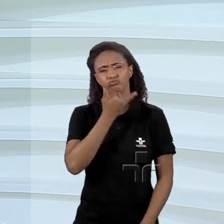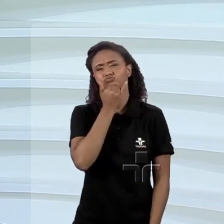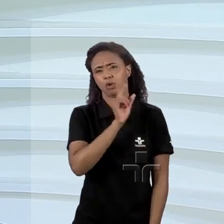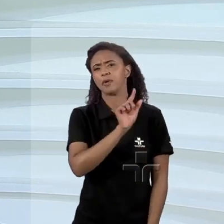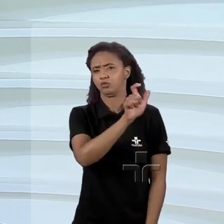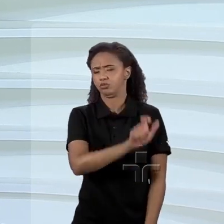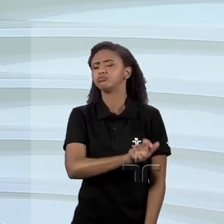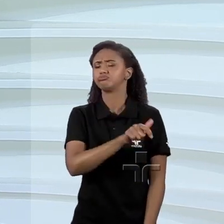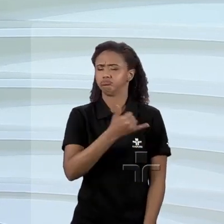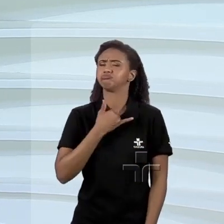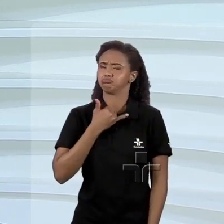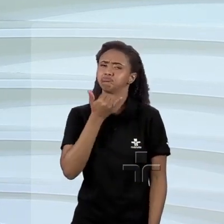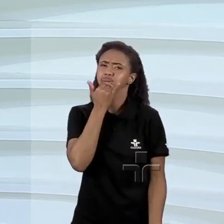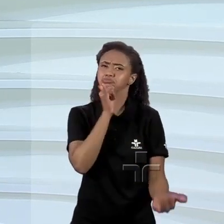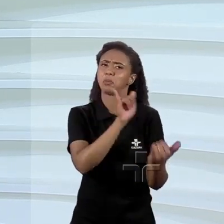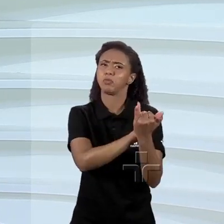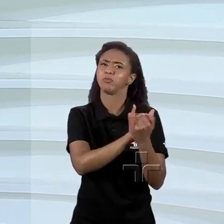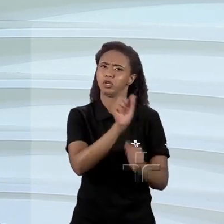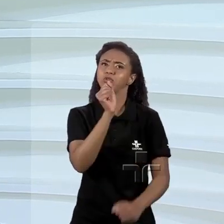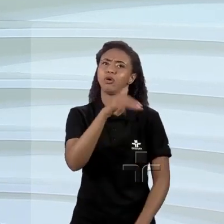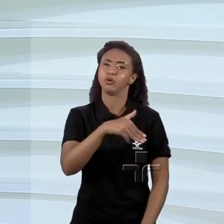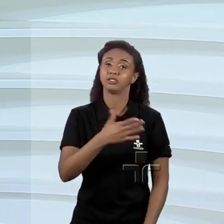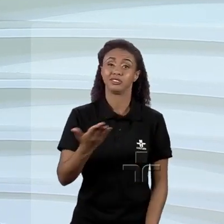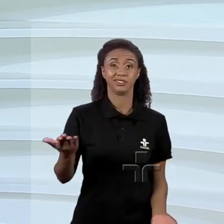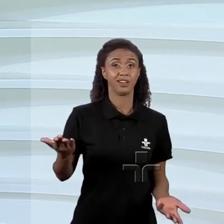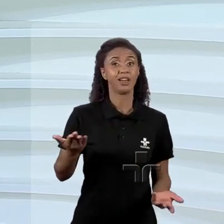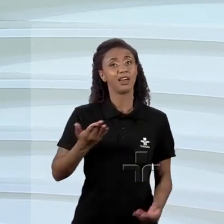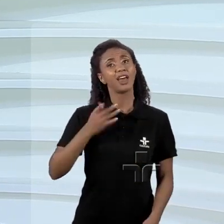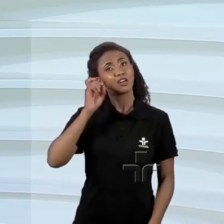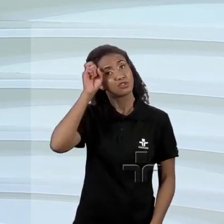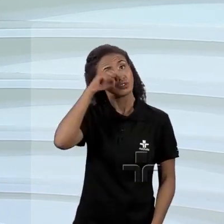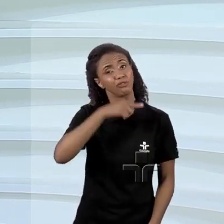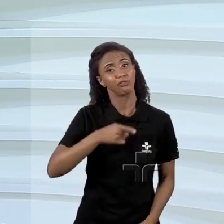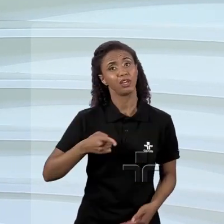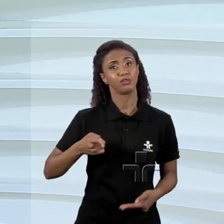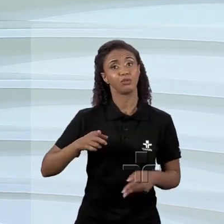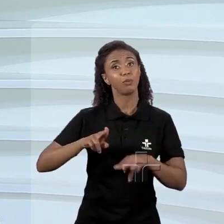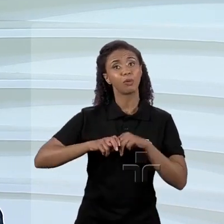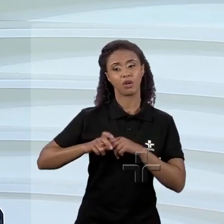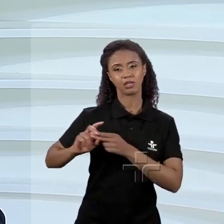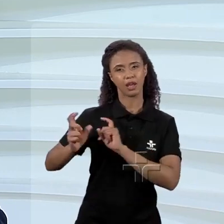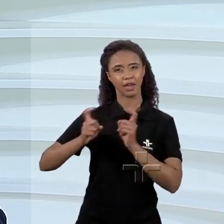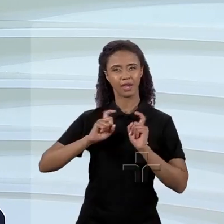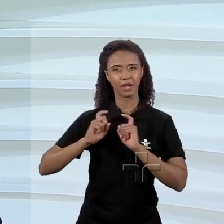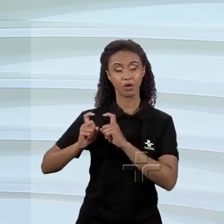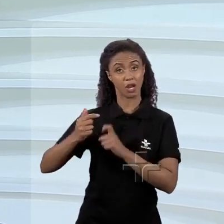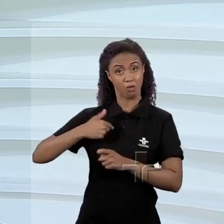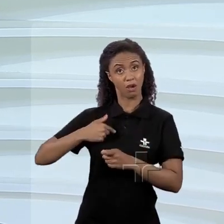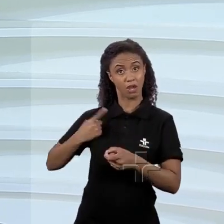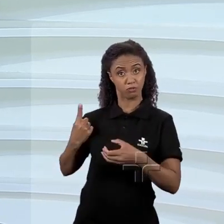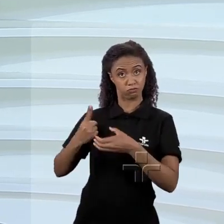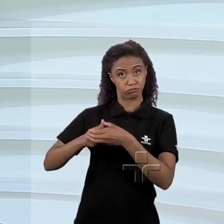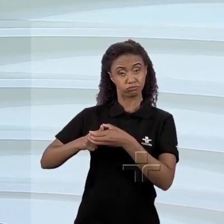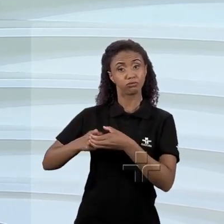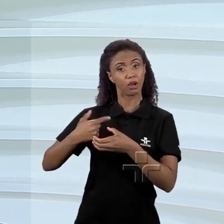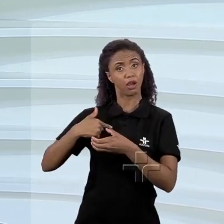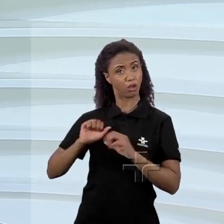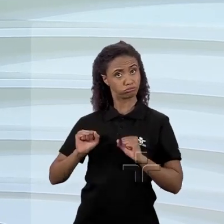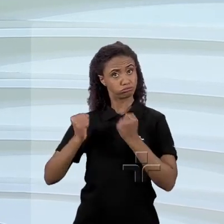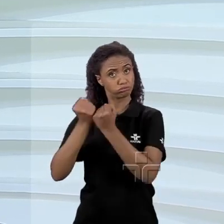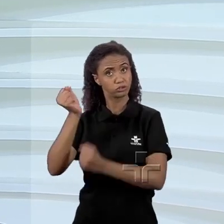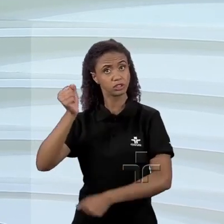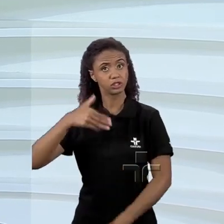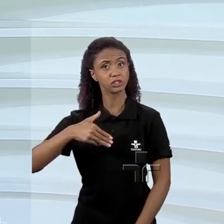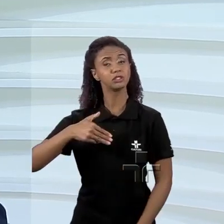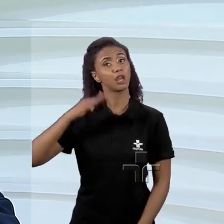Alckmin pela circunstância onde eu ali fiz, diga-se de passagem, nesta reunião da executiva, do qual sou membro, eu fiz a defesa